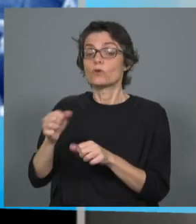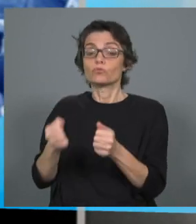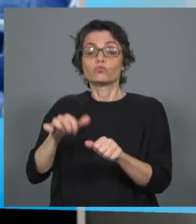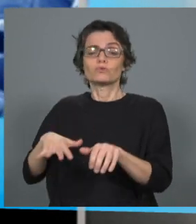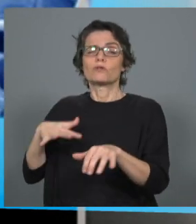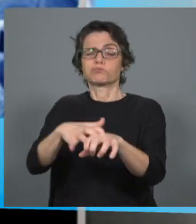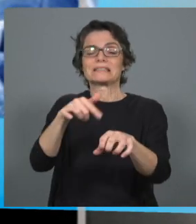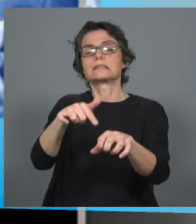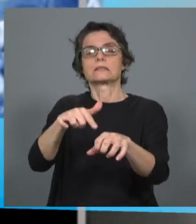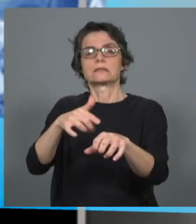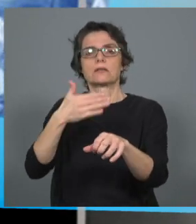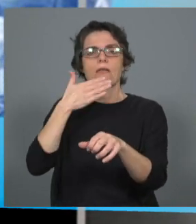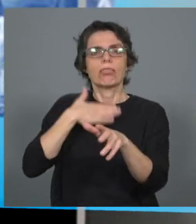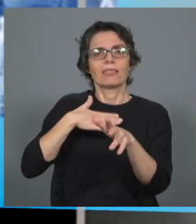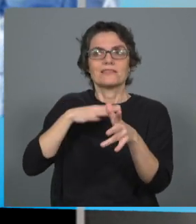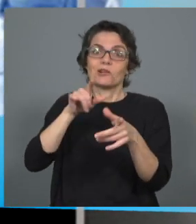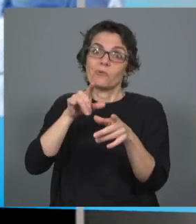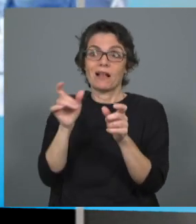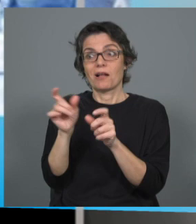deuscidência, foi